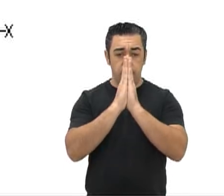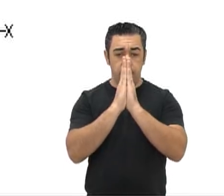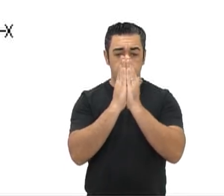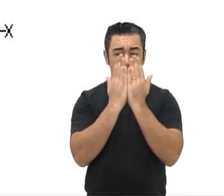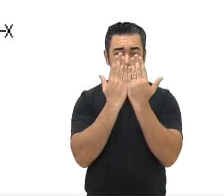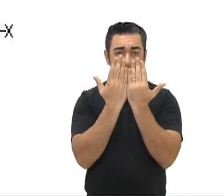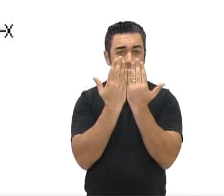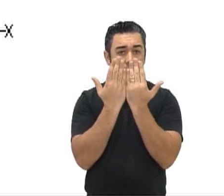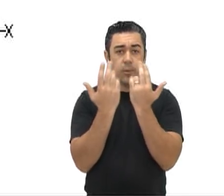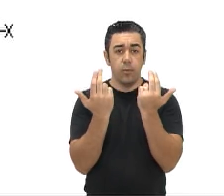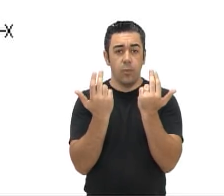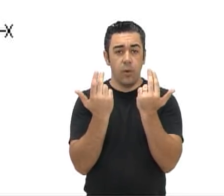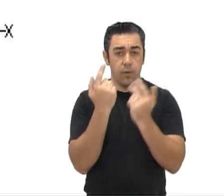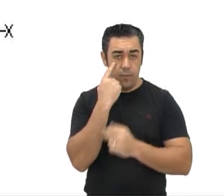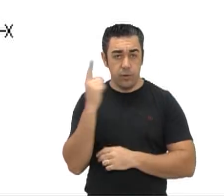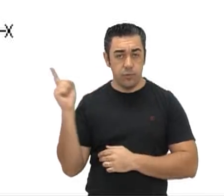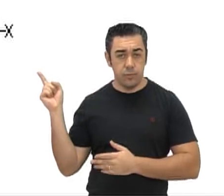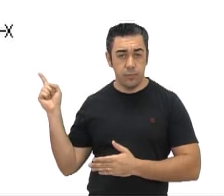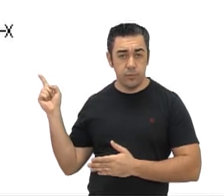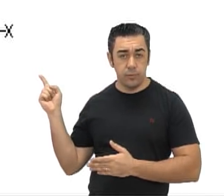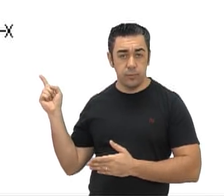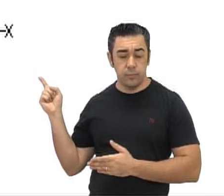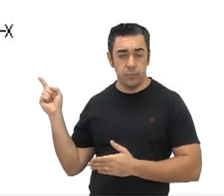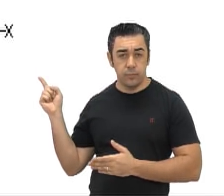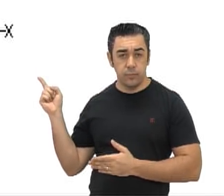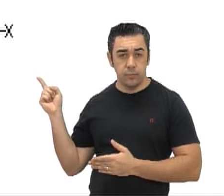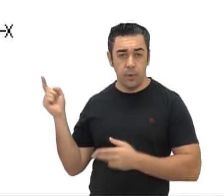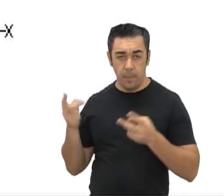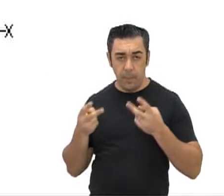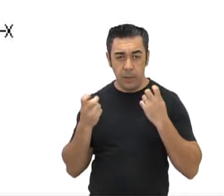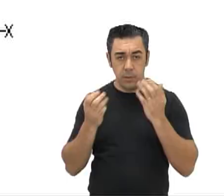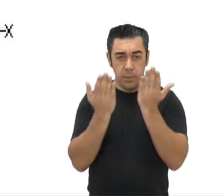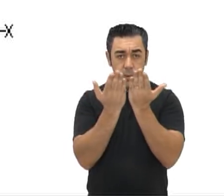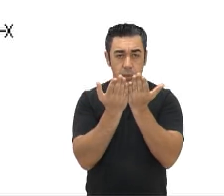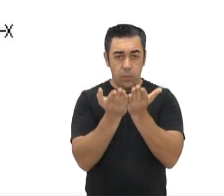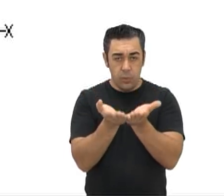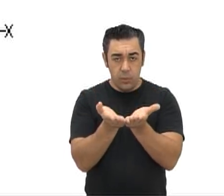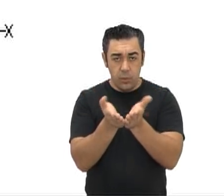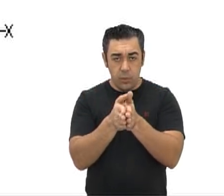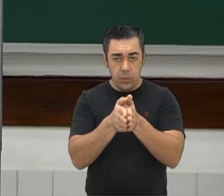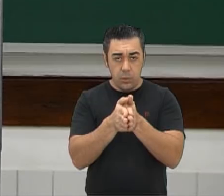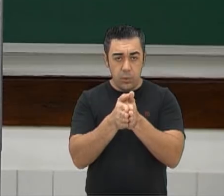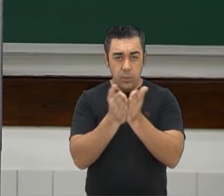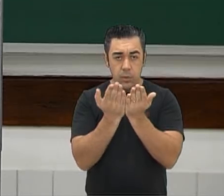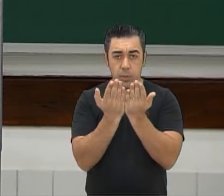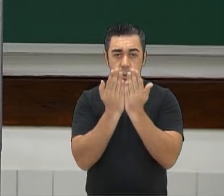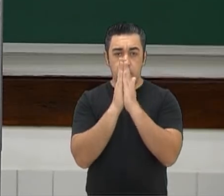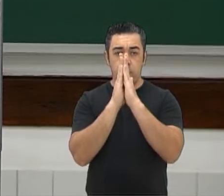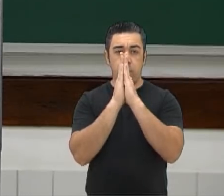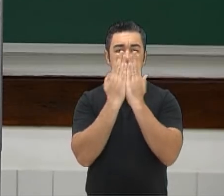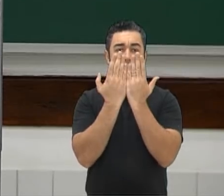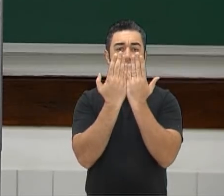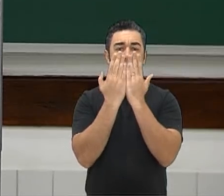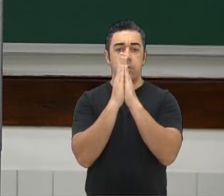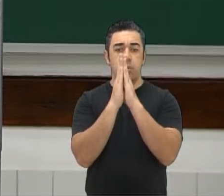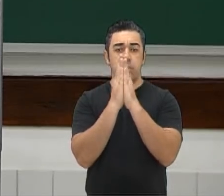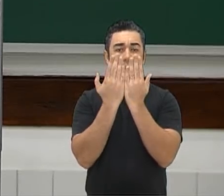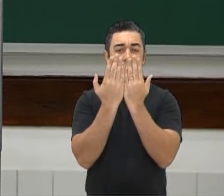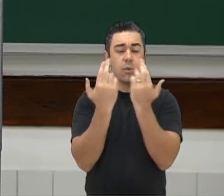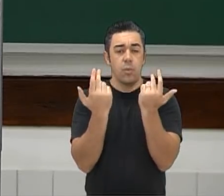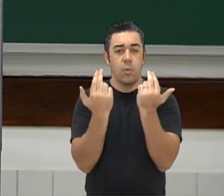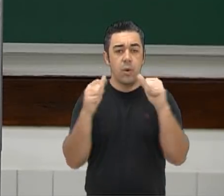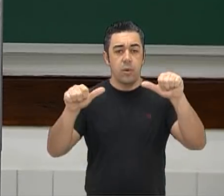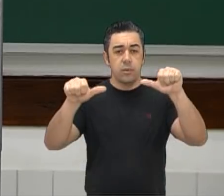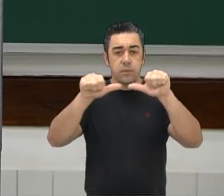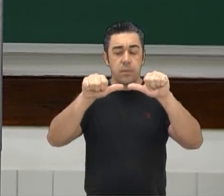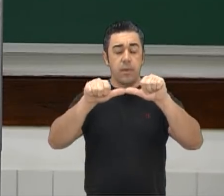borboleta, ela permite isso. Existe uma dobra ali no eixo de simetria vertical que mantém essa proporção, essa igualdade.